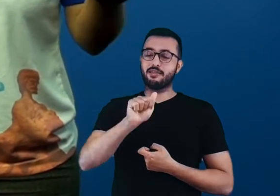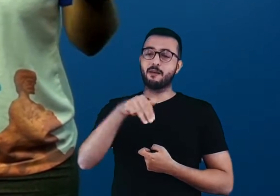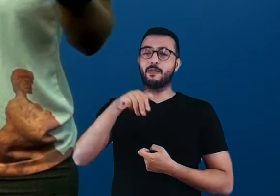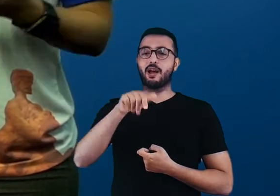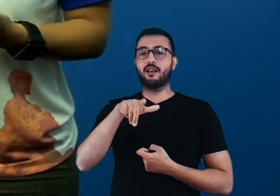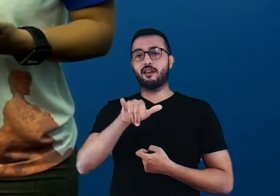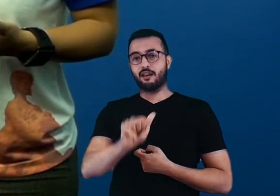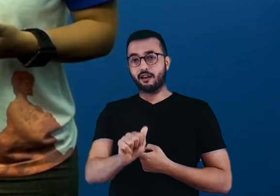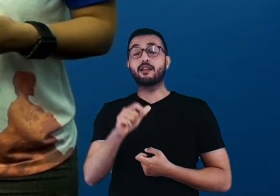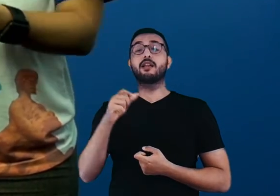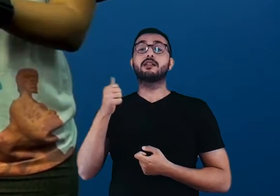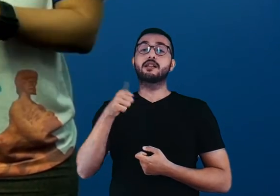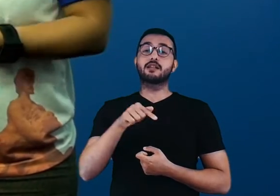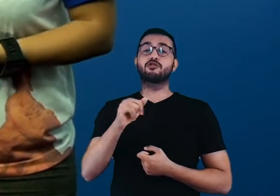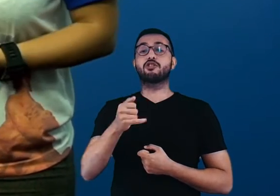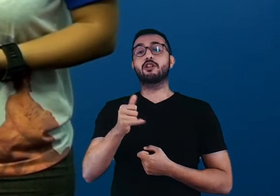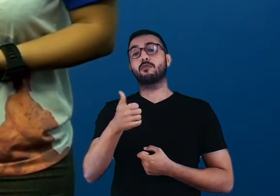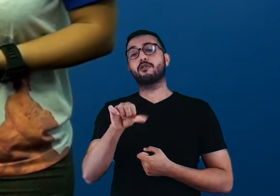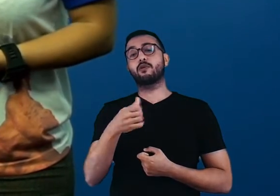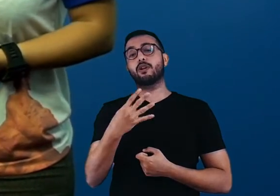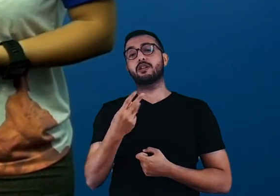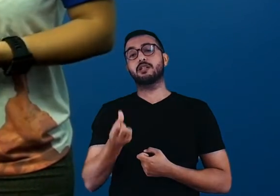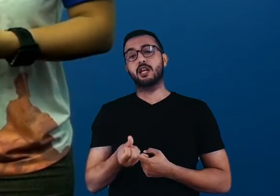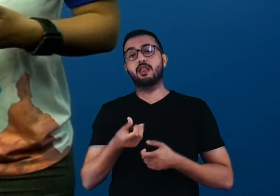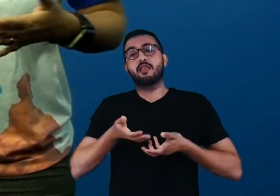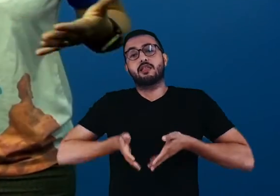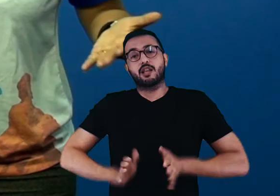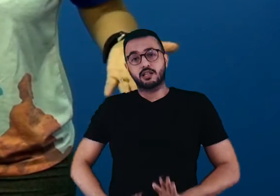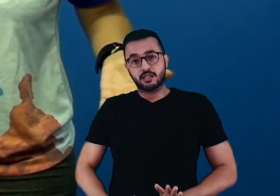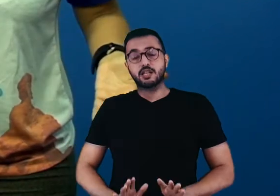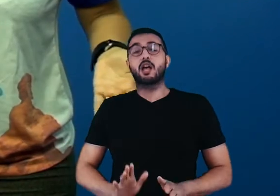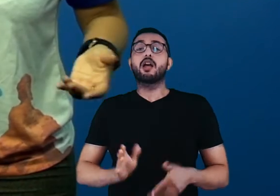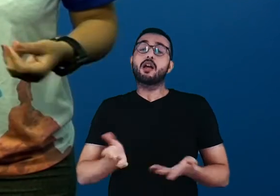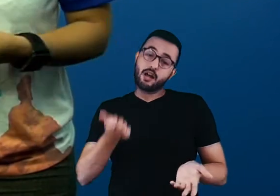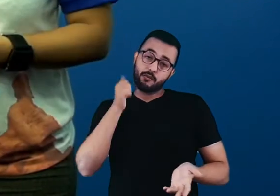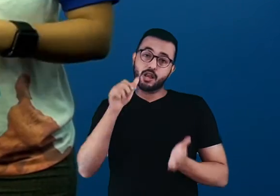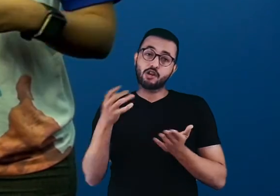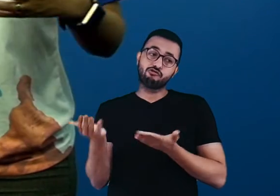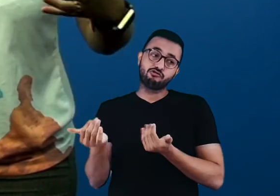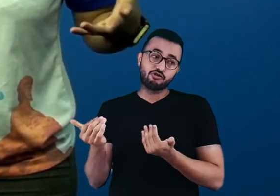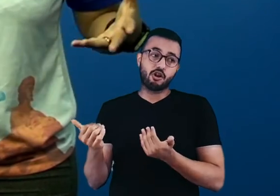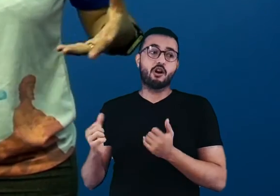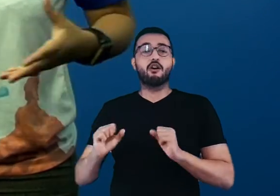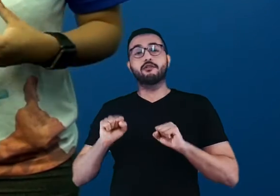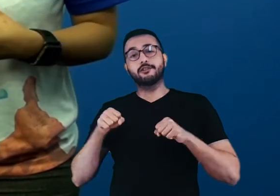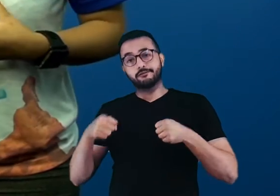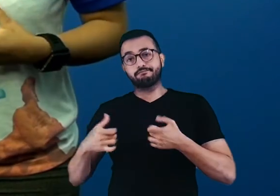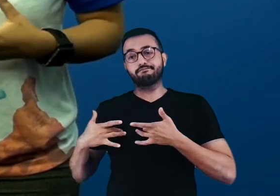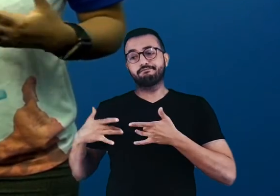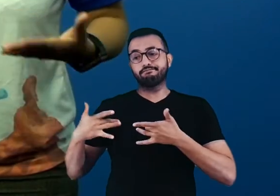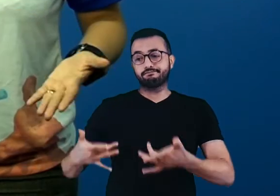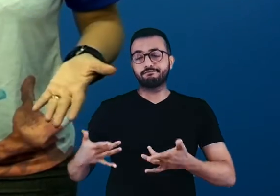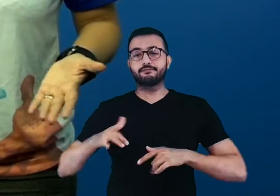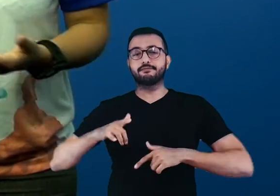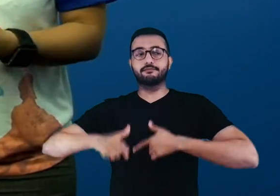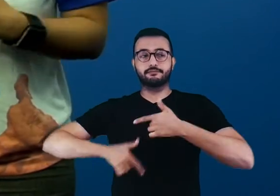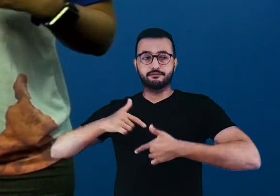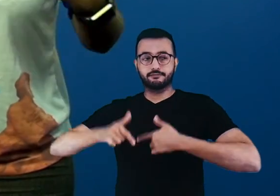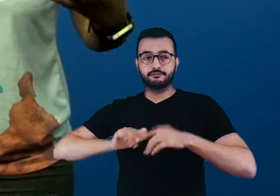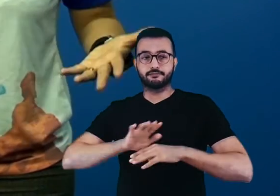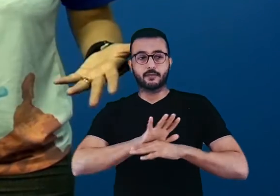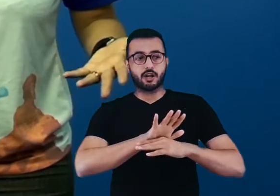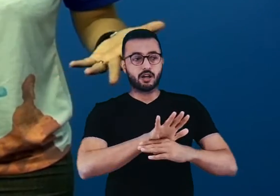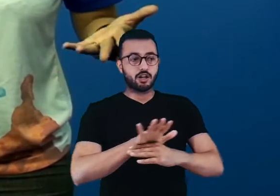de 1846, foi o ano que ela nasceu, foi uma jovem antonense que se ofereceu para prestar os serviços